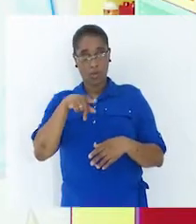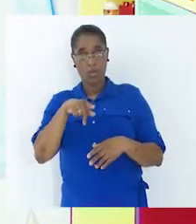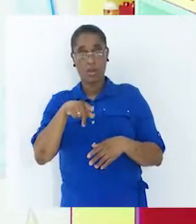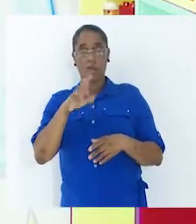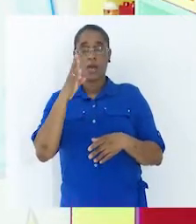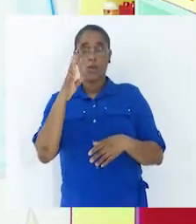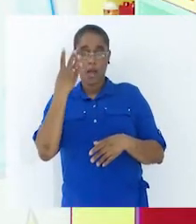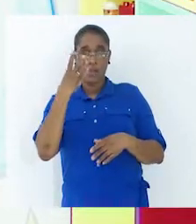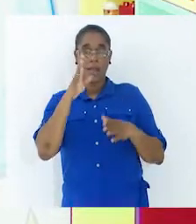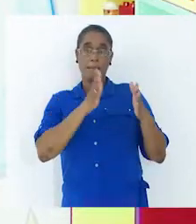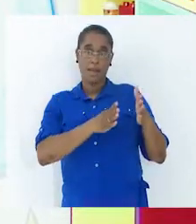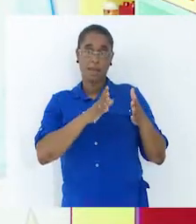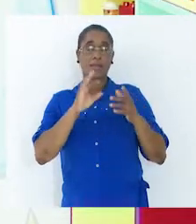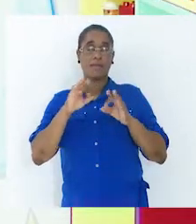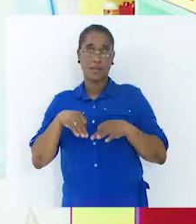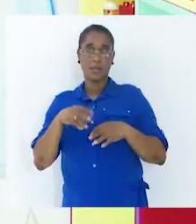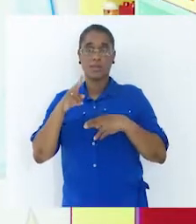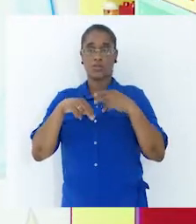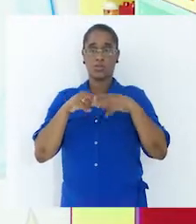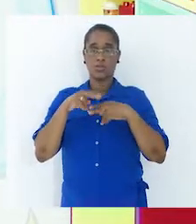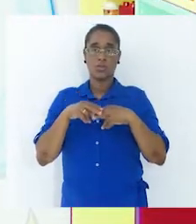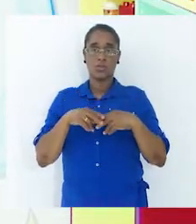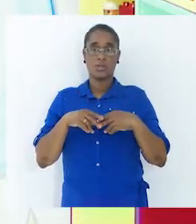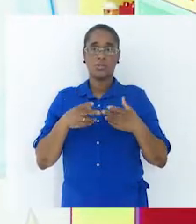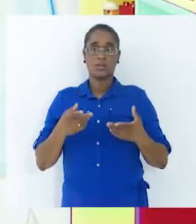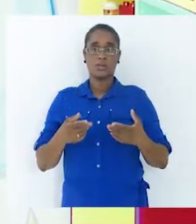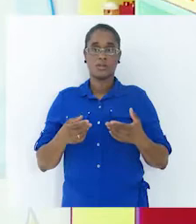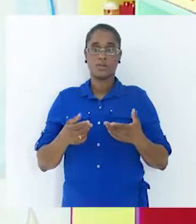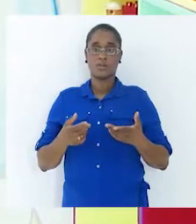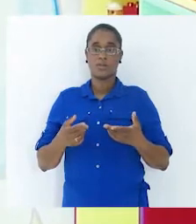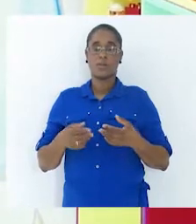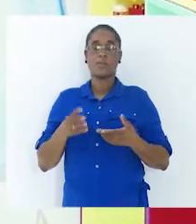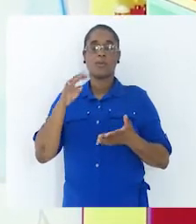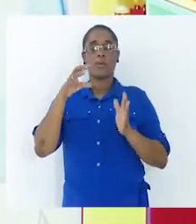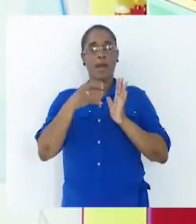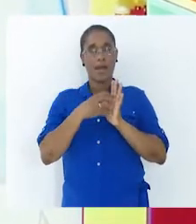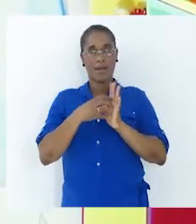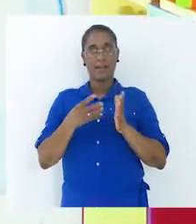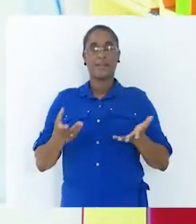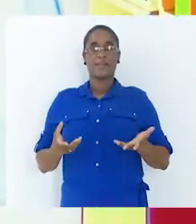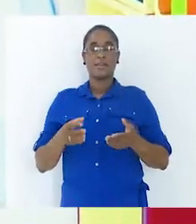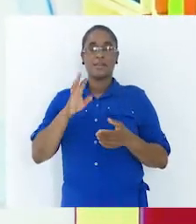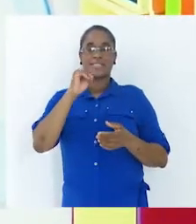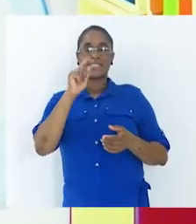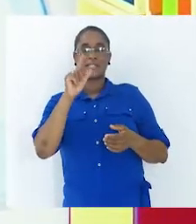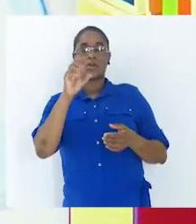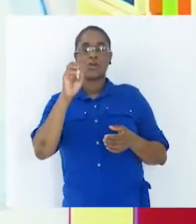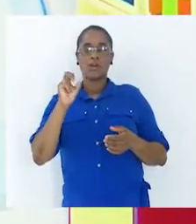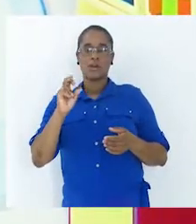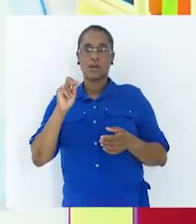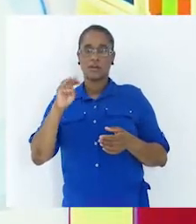parte, a parte já final, constituída por marca, o slogan